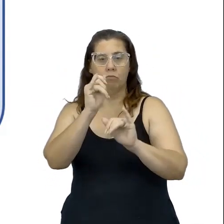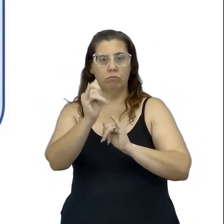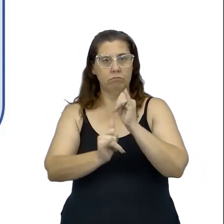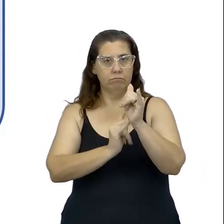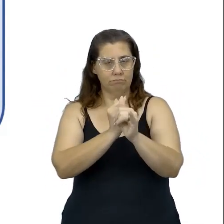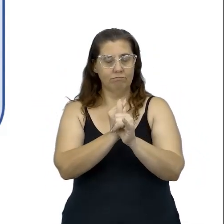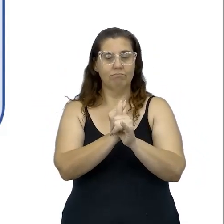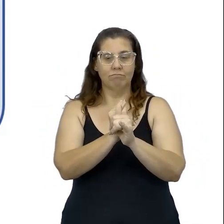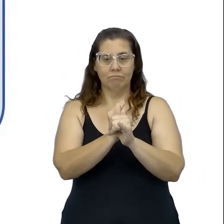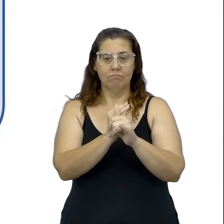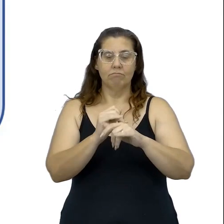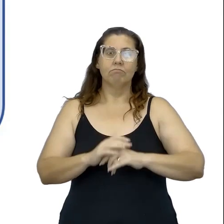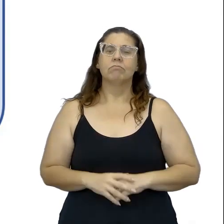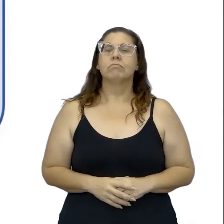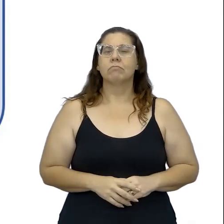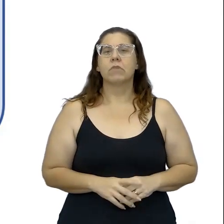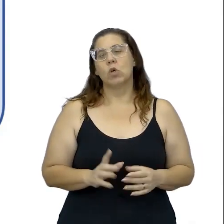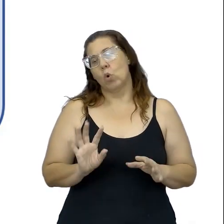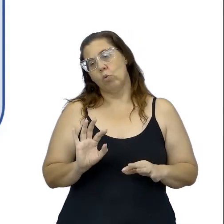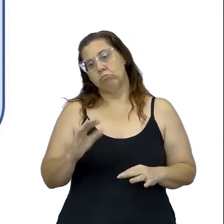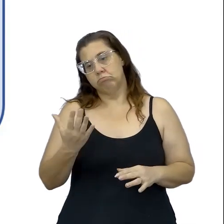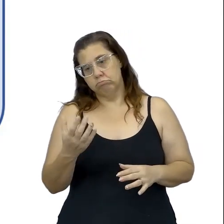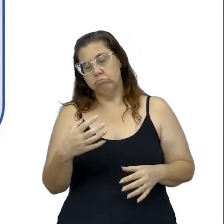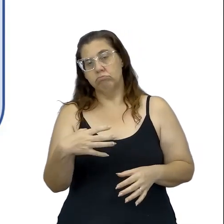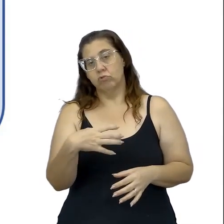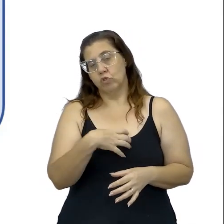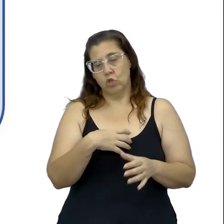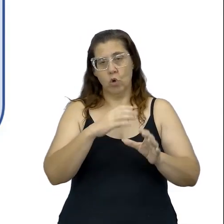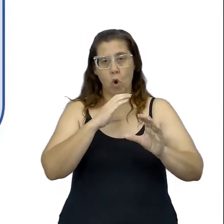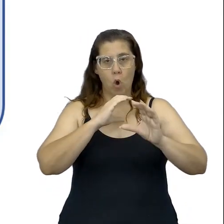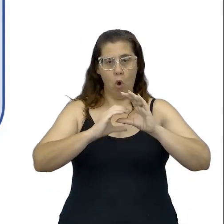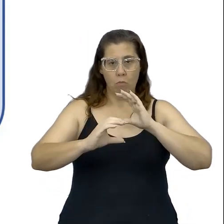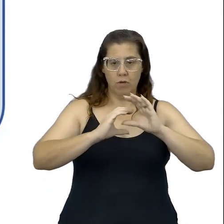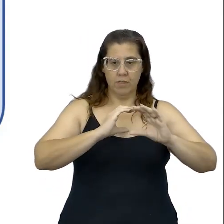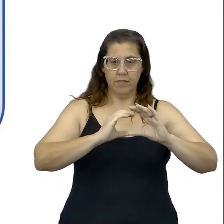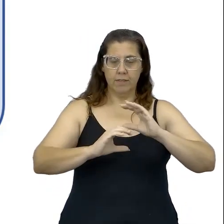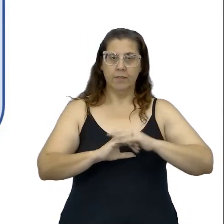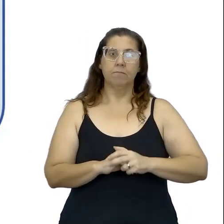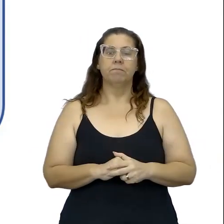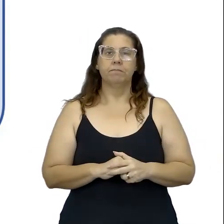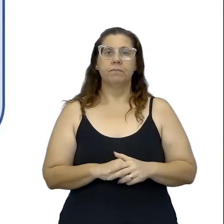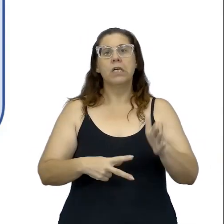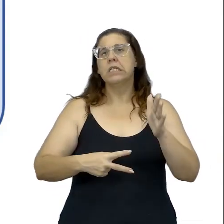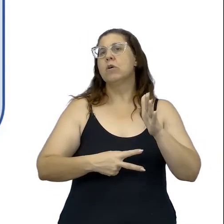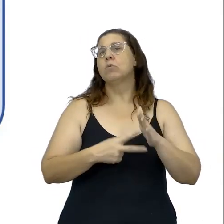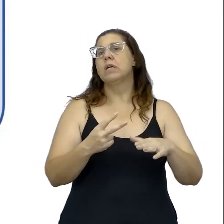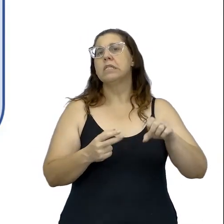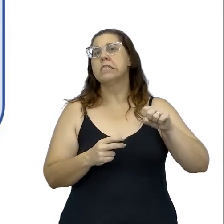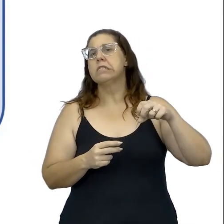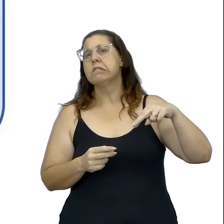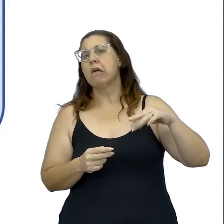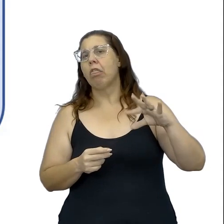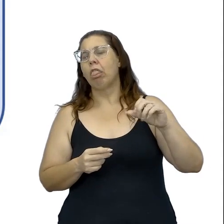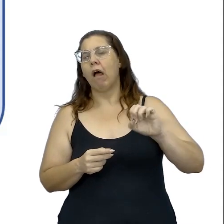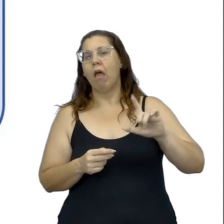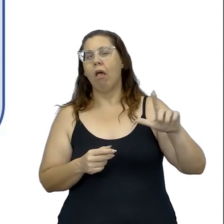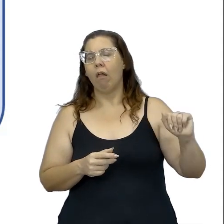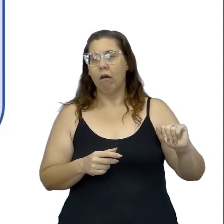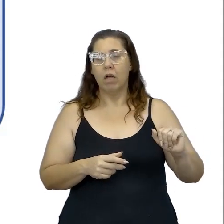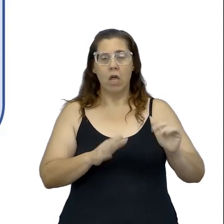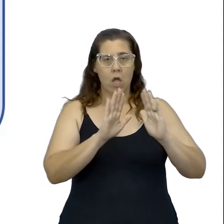internet, né, entre outros veículos de comunicação. Segundo Santa Ela, a escola não